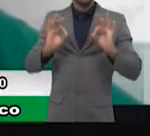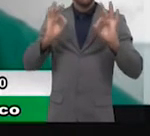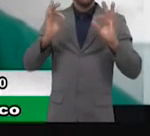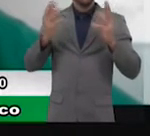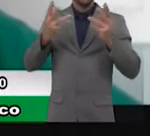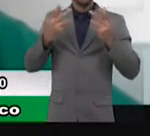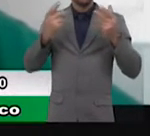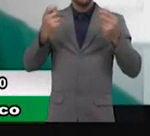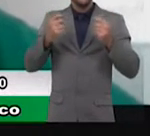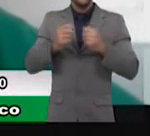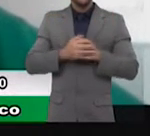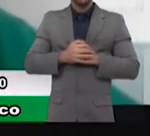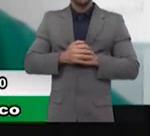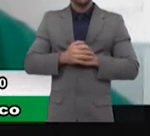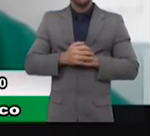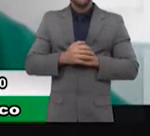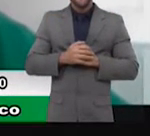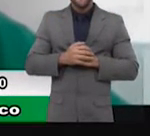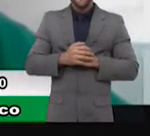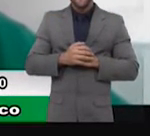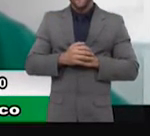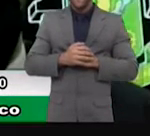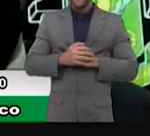meu partido.